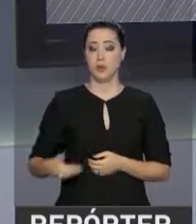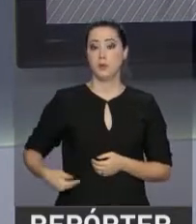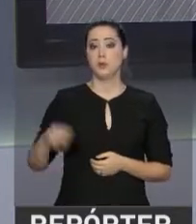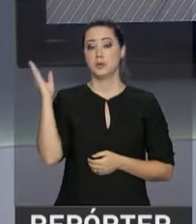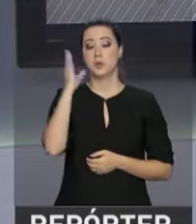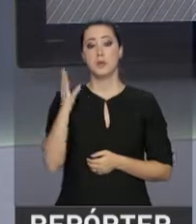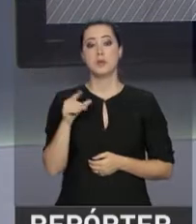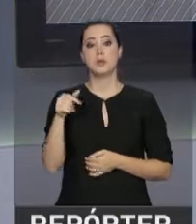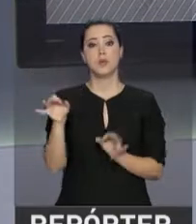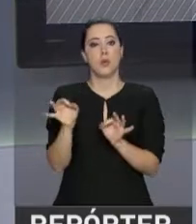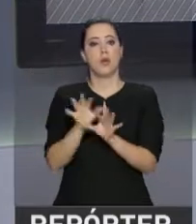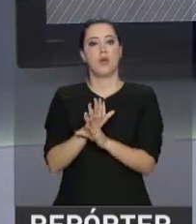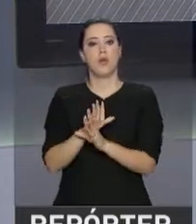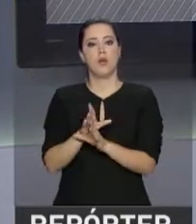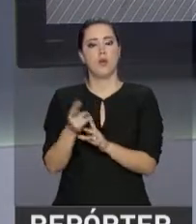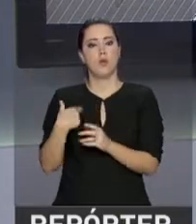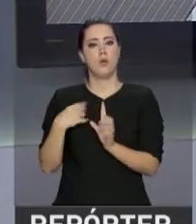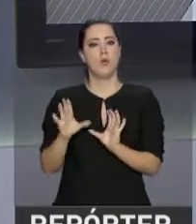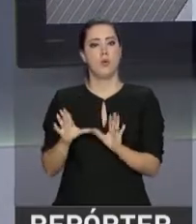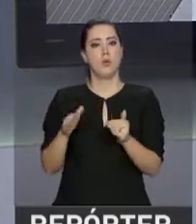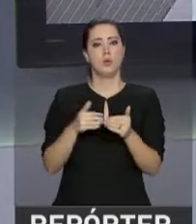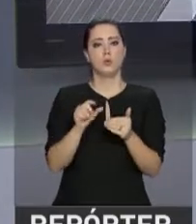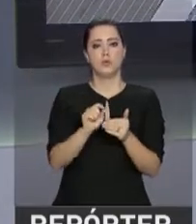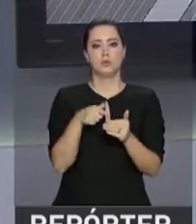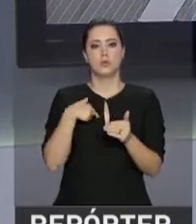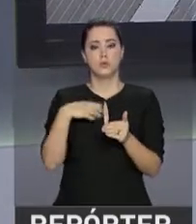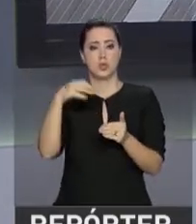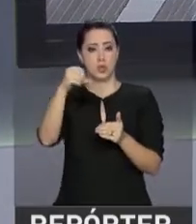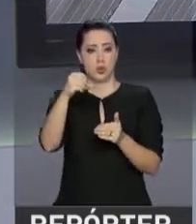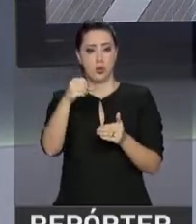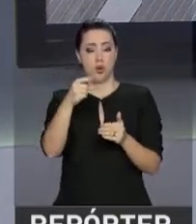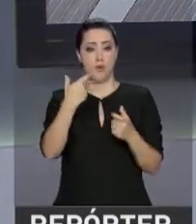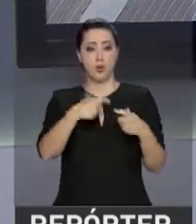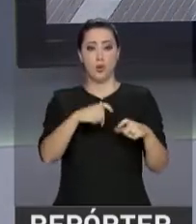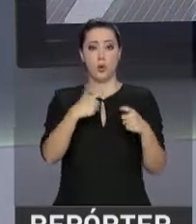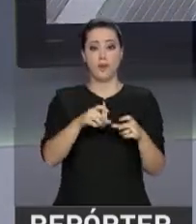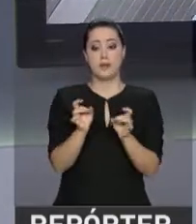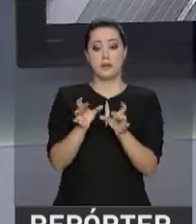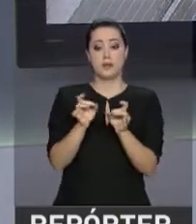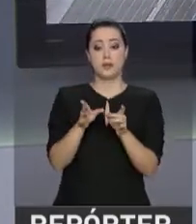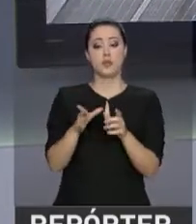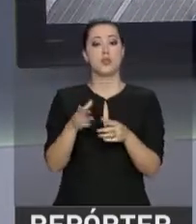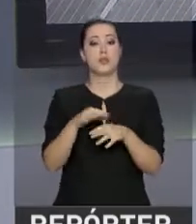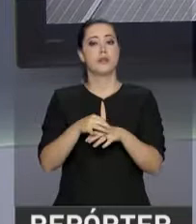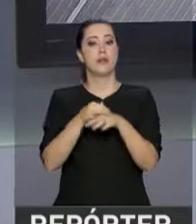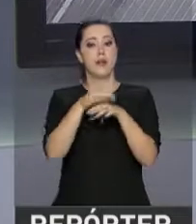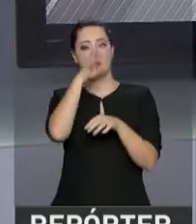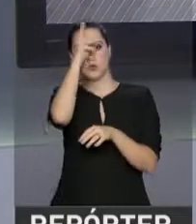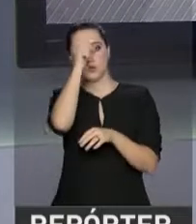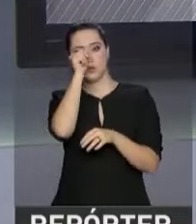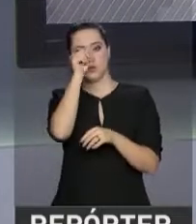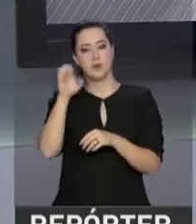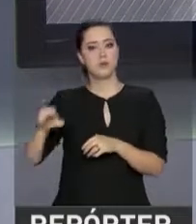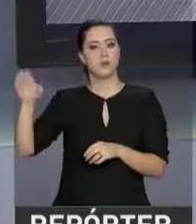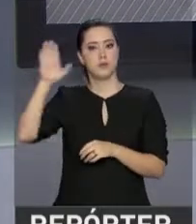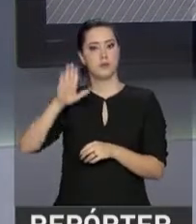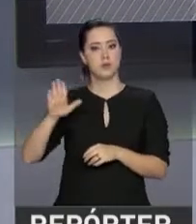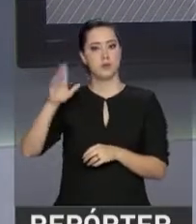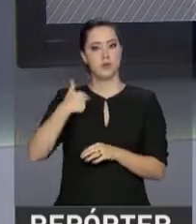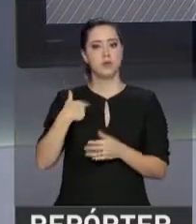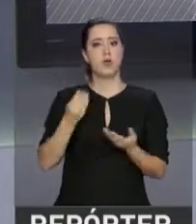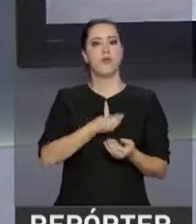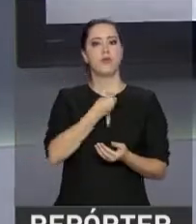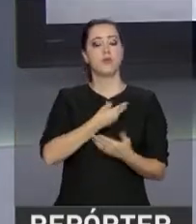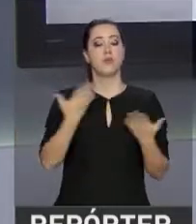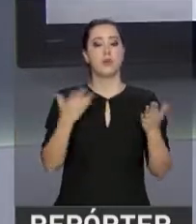brasileiro encerrou o alto embargo imposto há nove frigoríficos que exportavam carne de frango para a união europeia ao